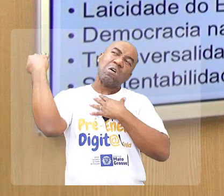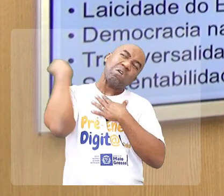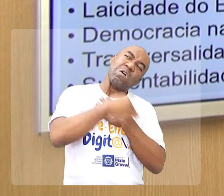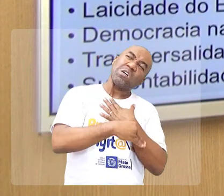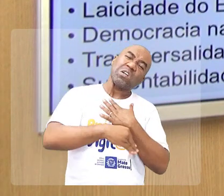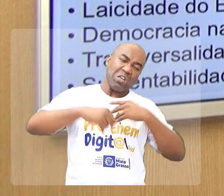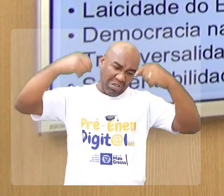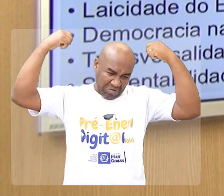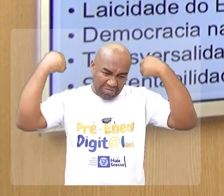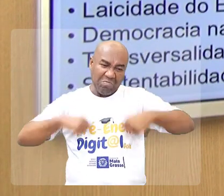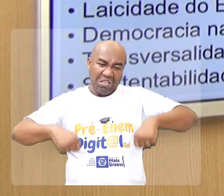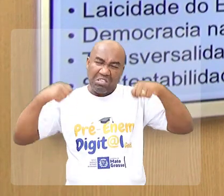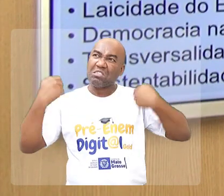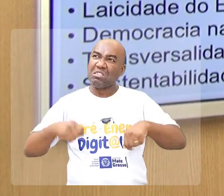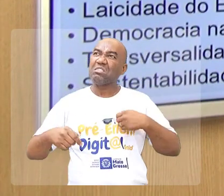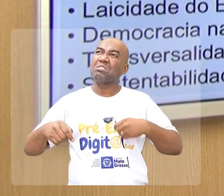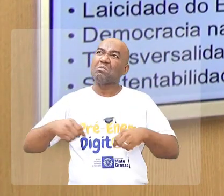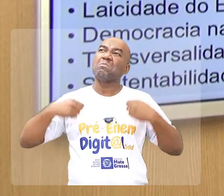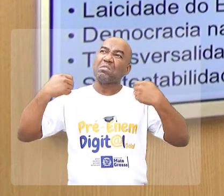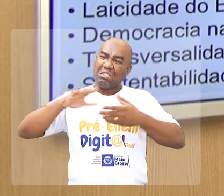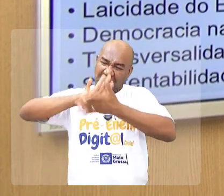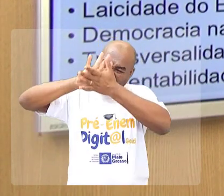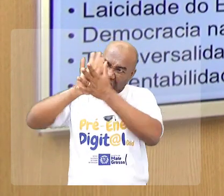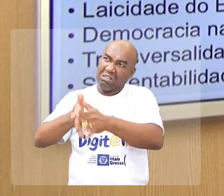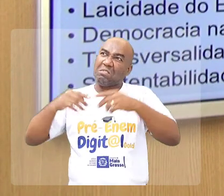para não ferir os direitos humanos?